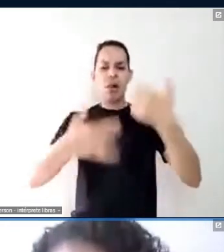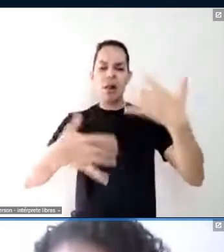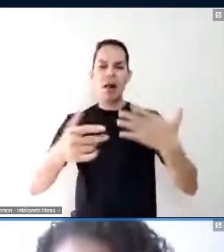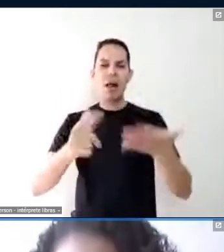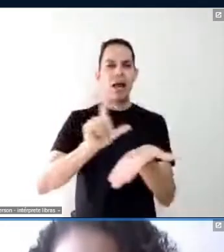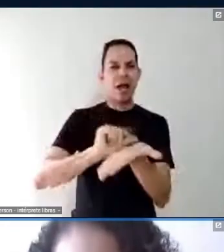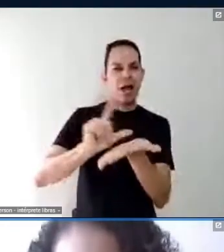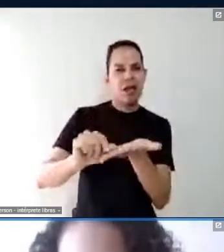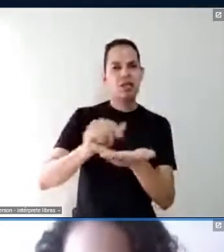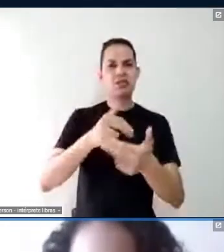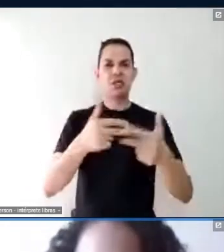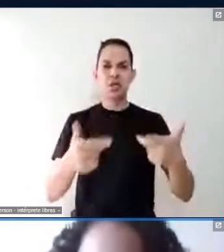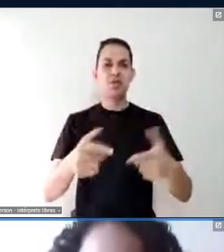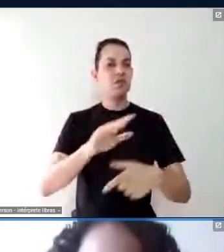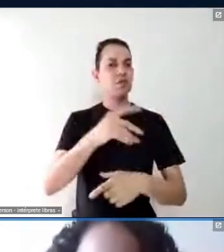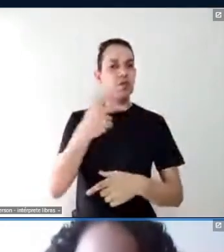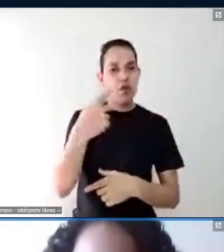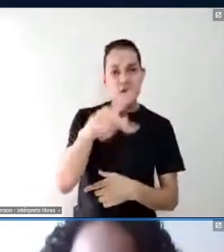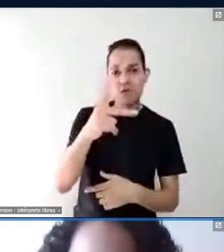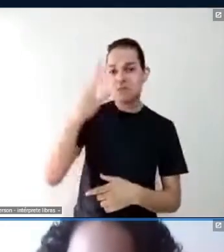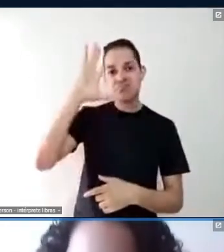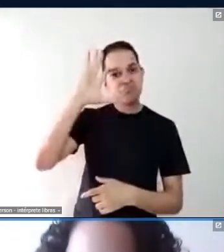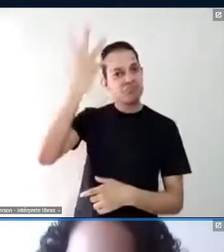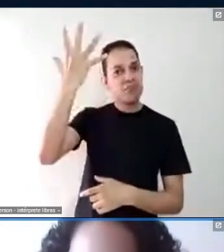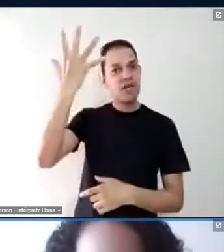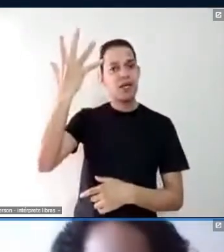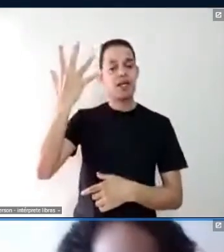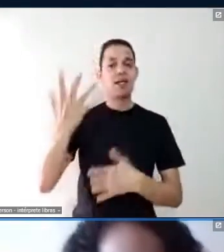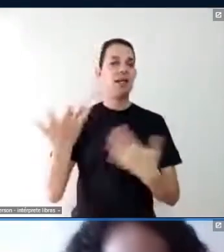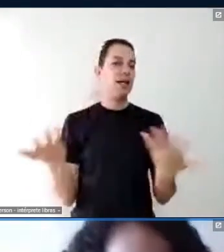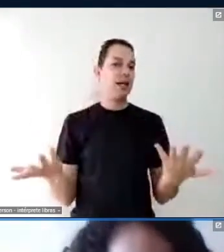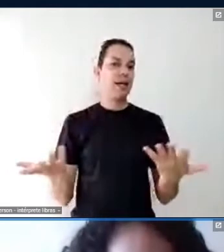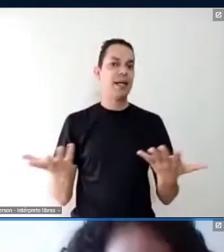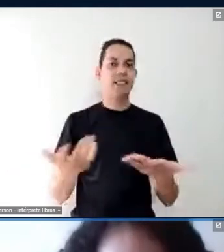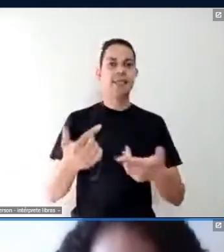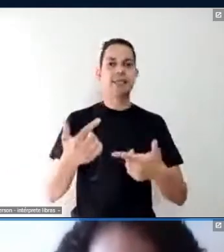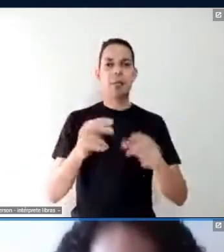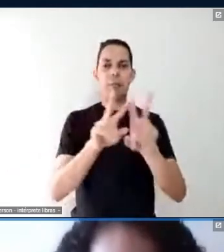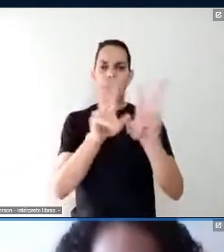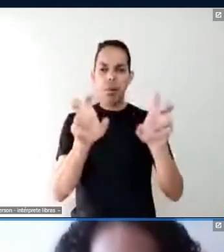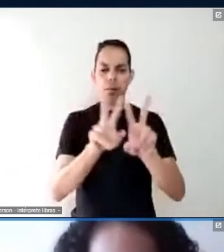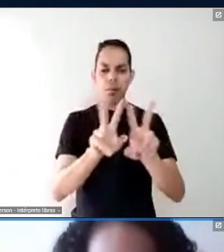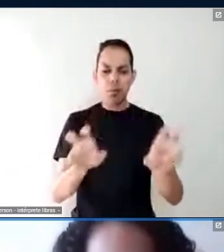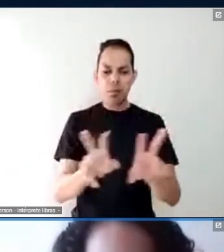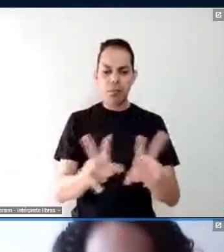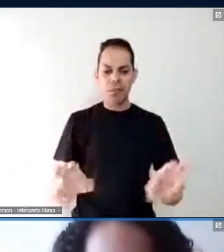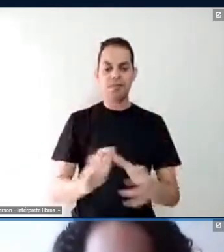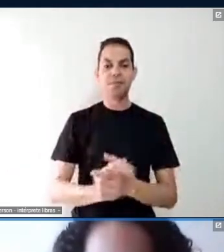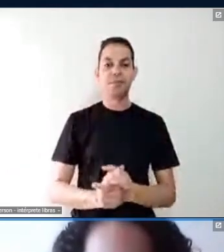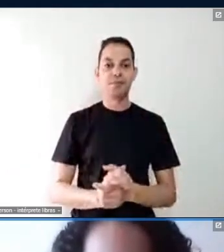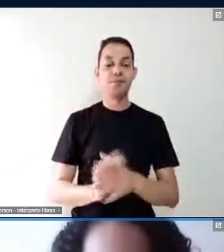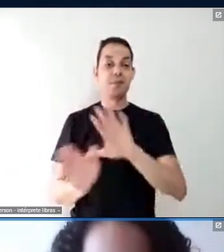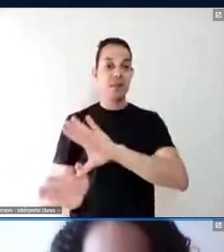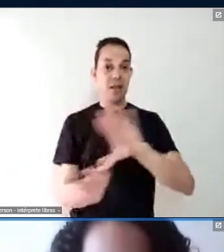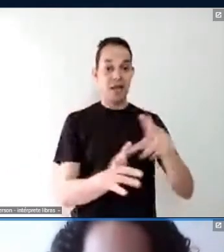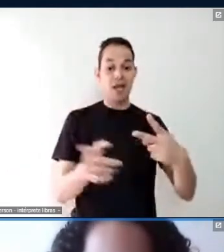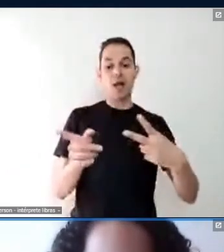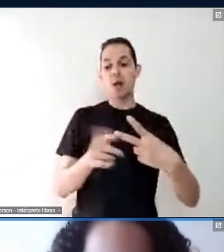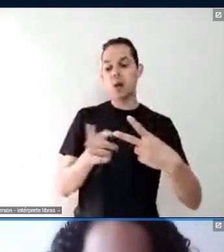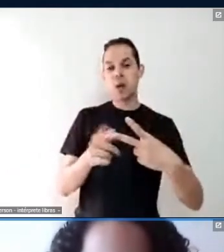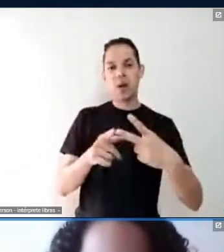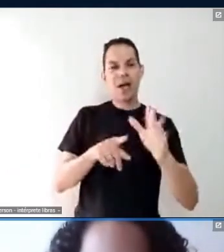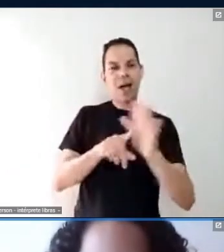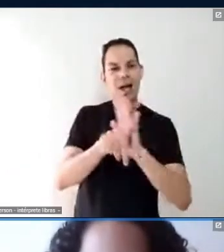vocês decidem o que vocês quiserem fazer com essas questões. Então, esse segundo momento da argüição,